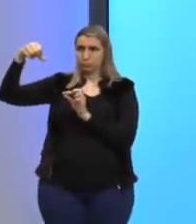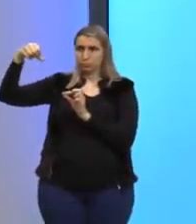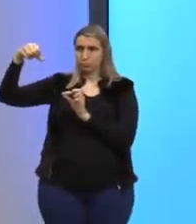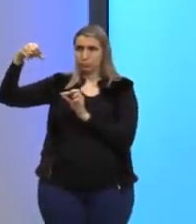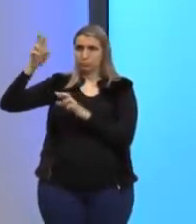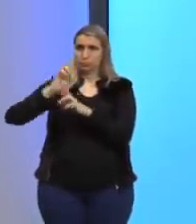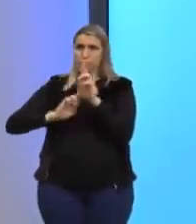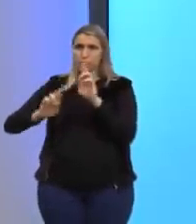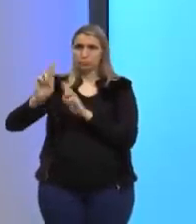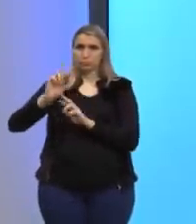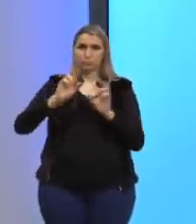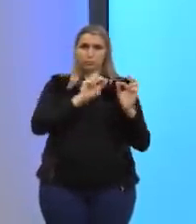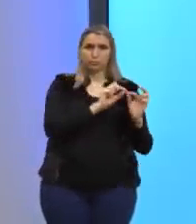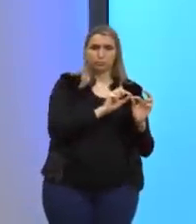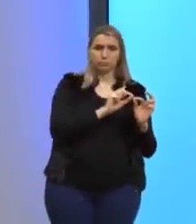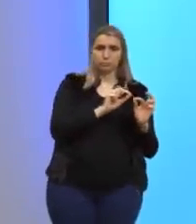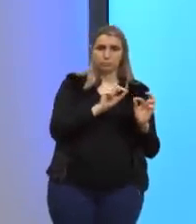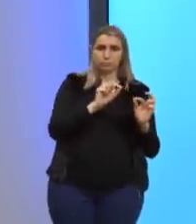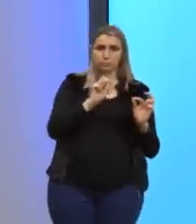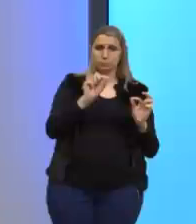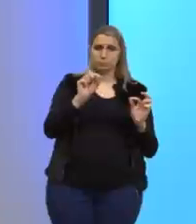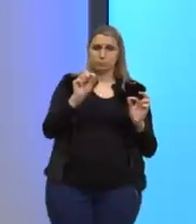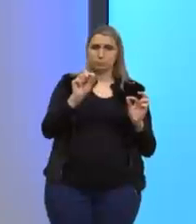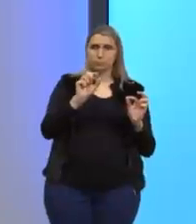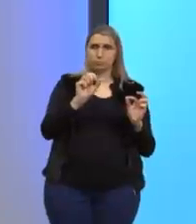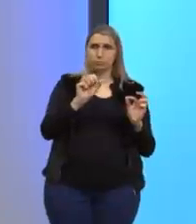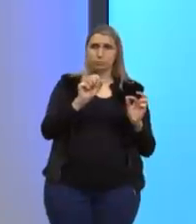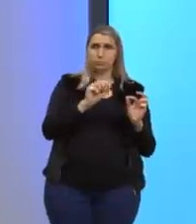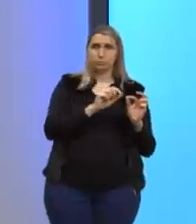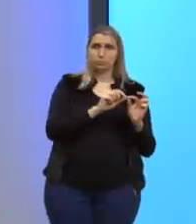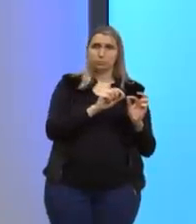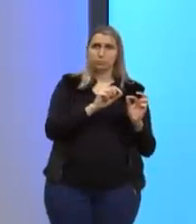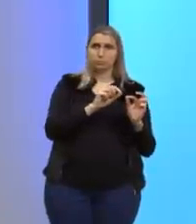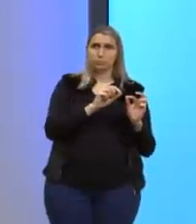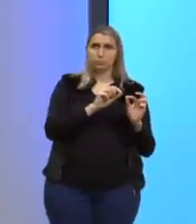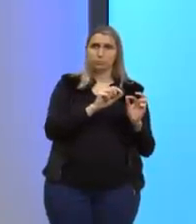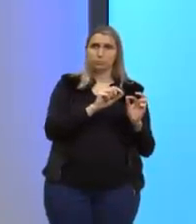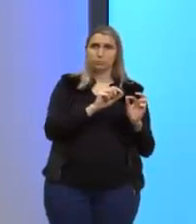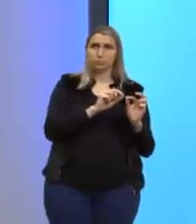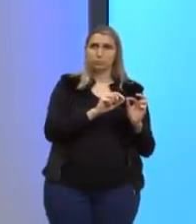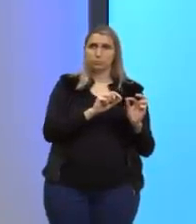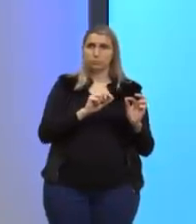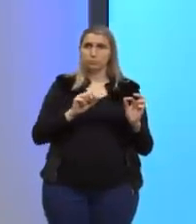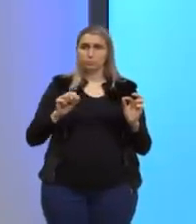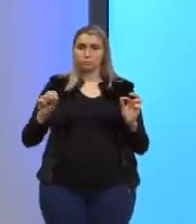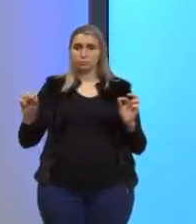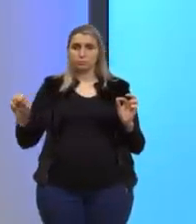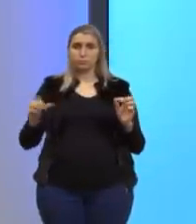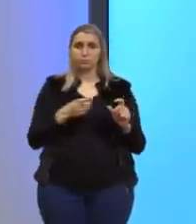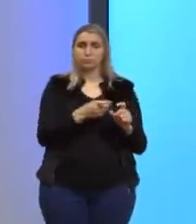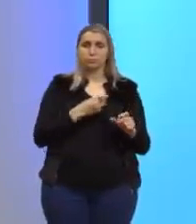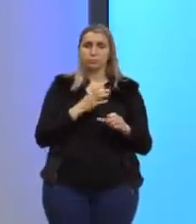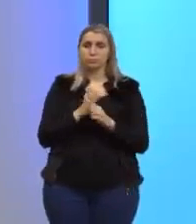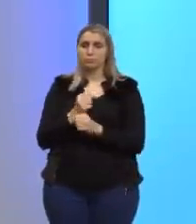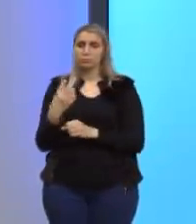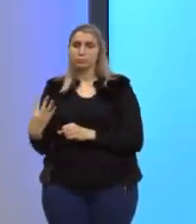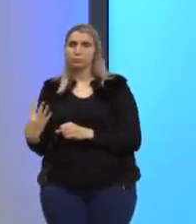está para o comprimento do cateto do maior, que é x mais 4. Assim